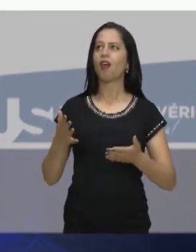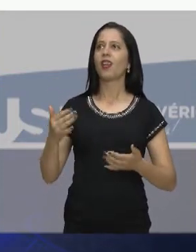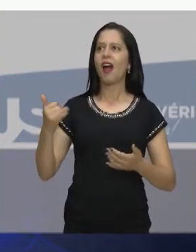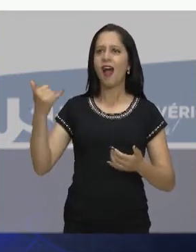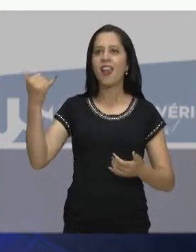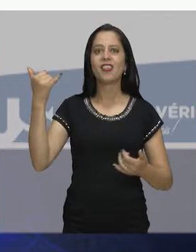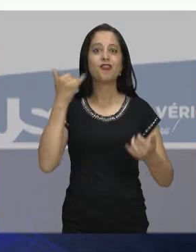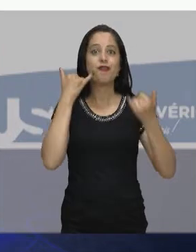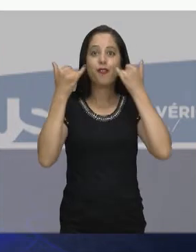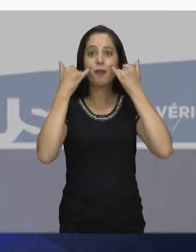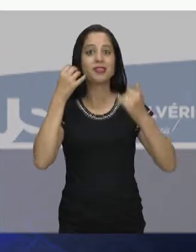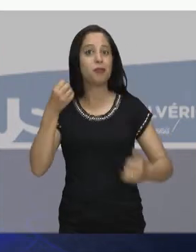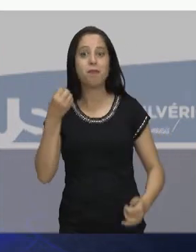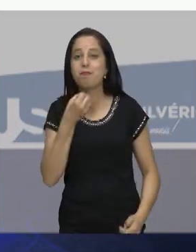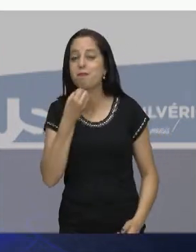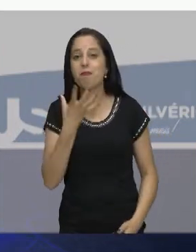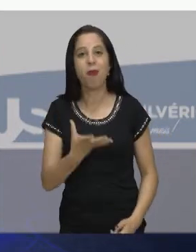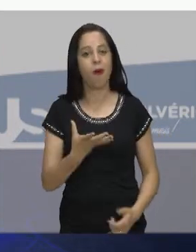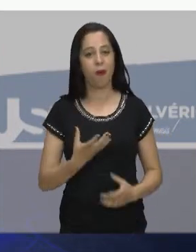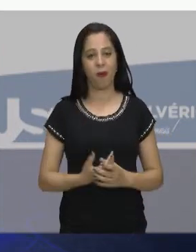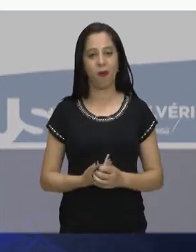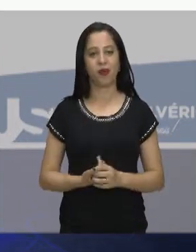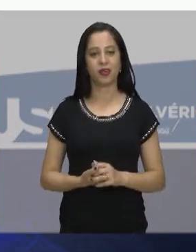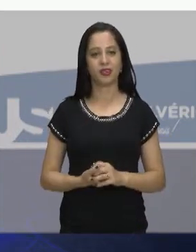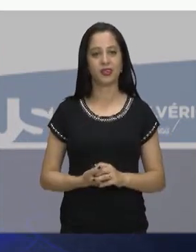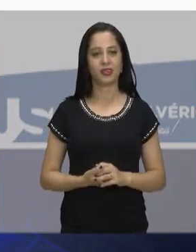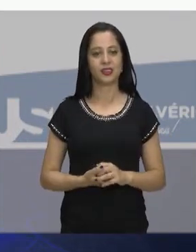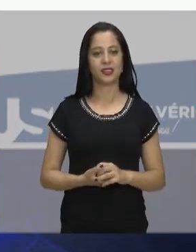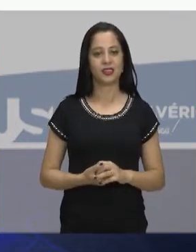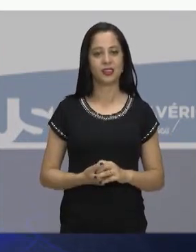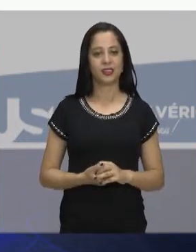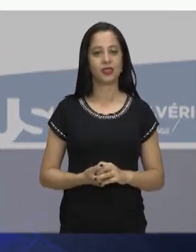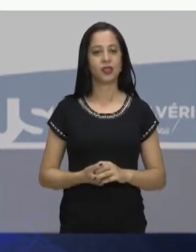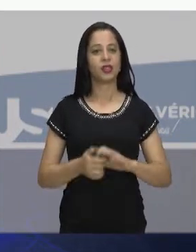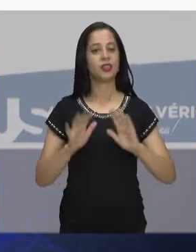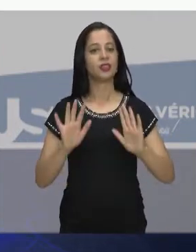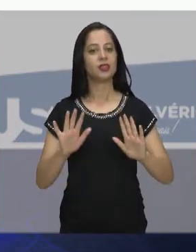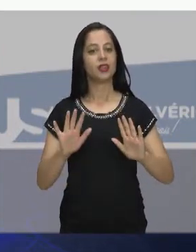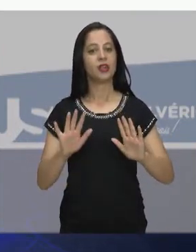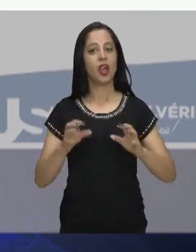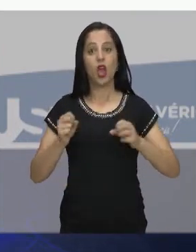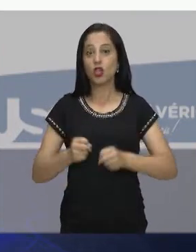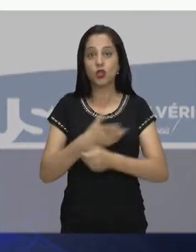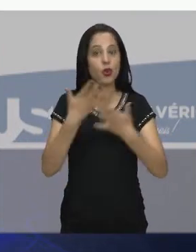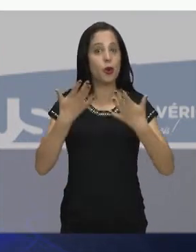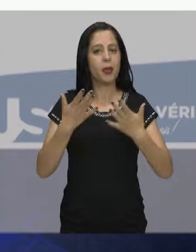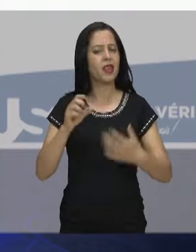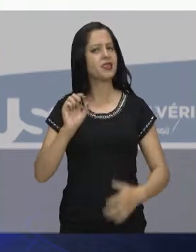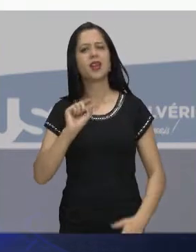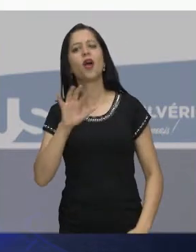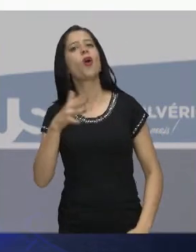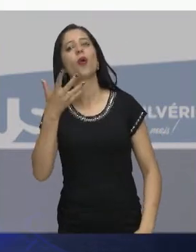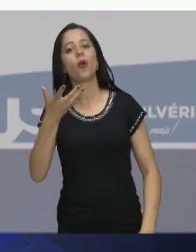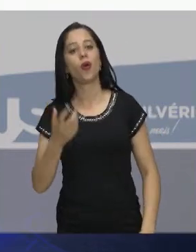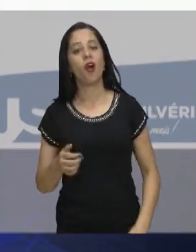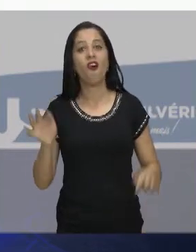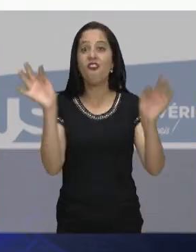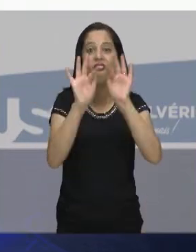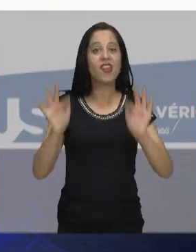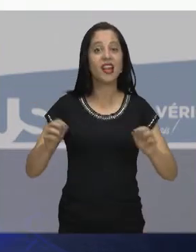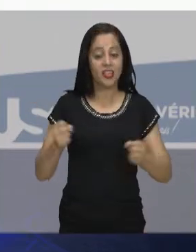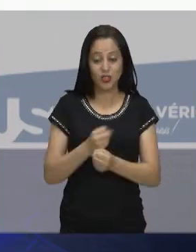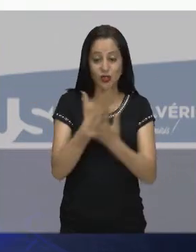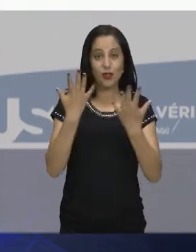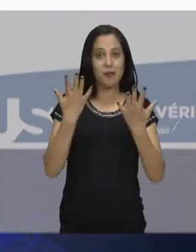pauta, no dia de amanhã, essa votação. E qual foi a nossa surpresa? Feliz